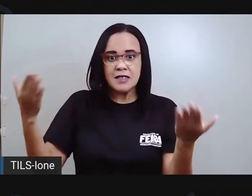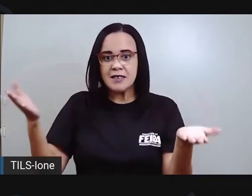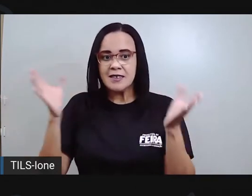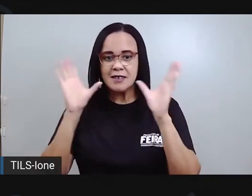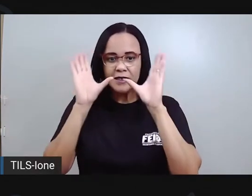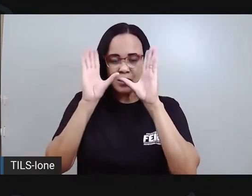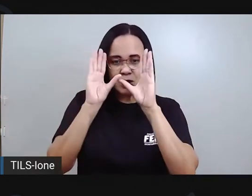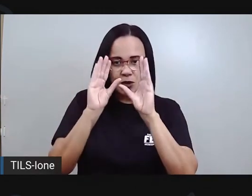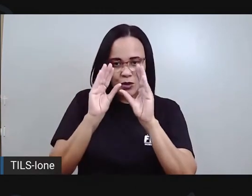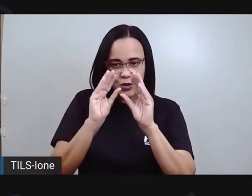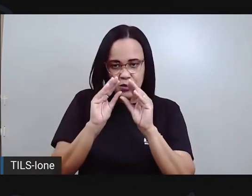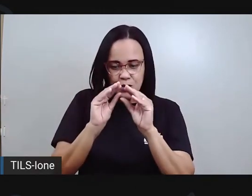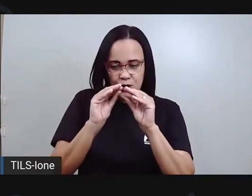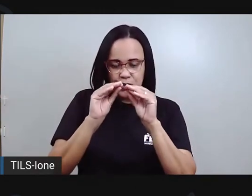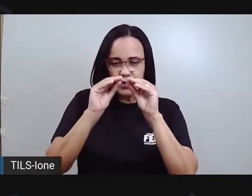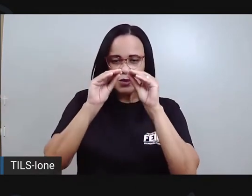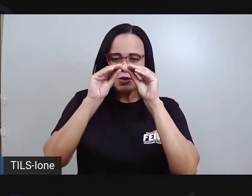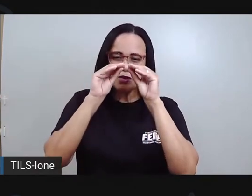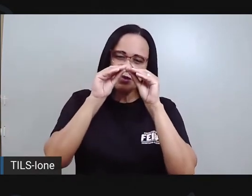ó,